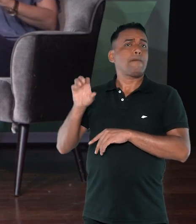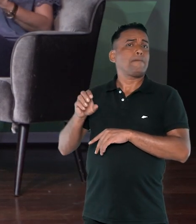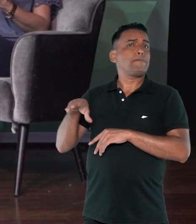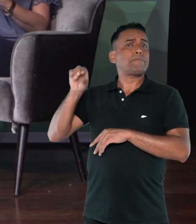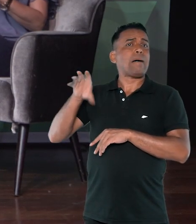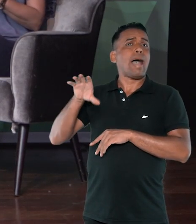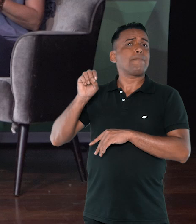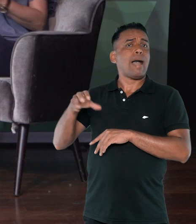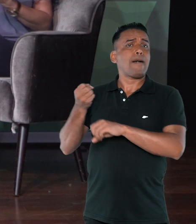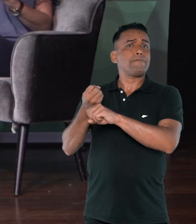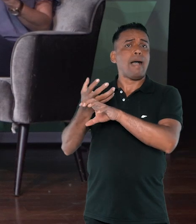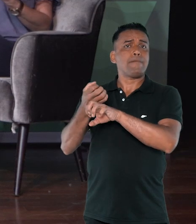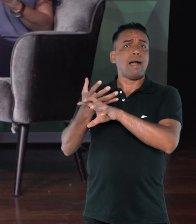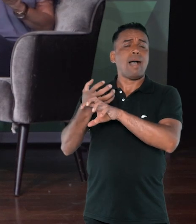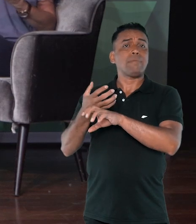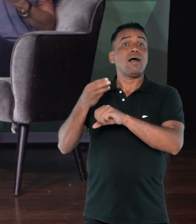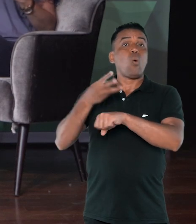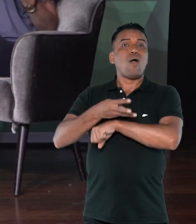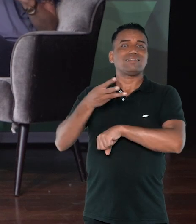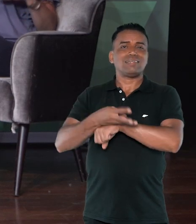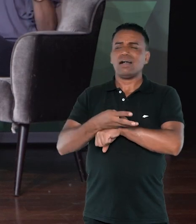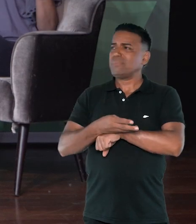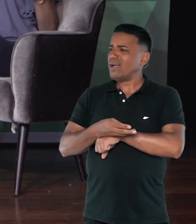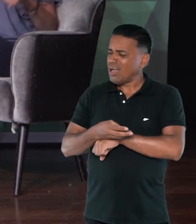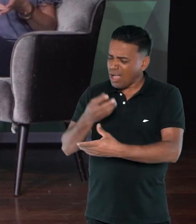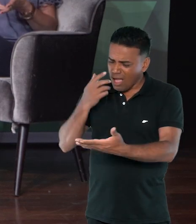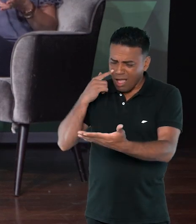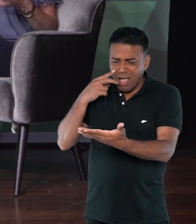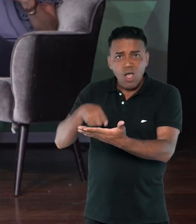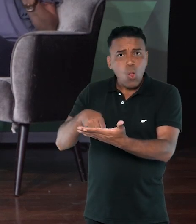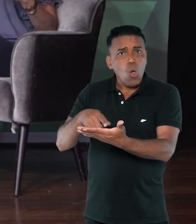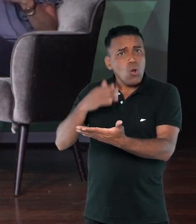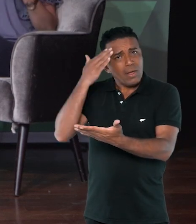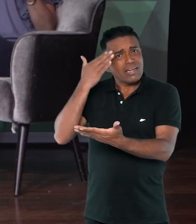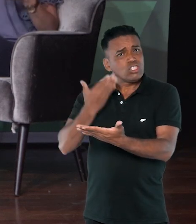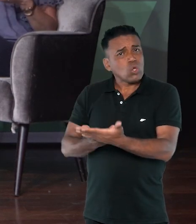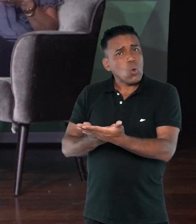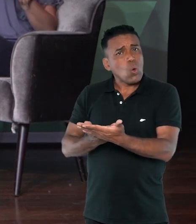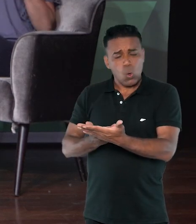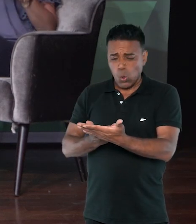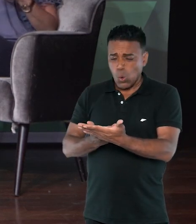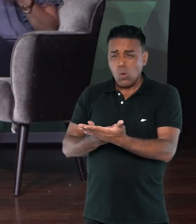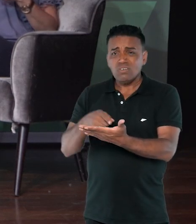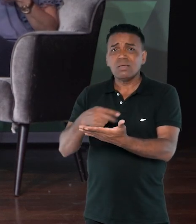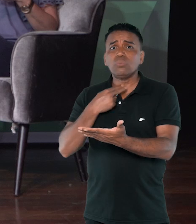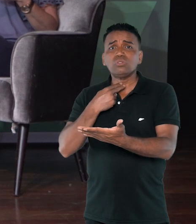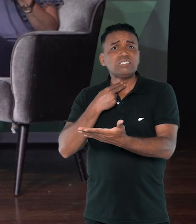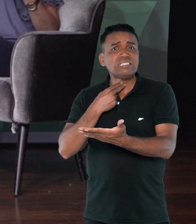dentro com o celular? Quem te deixou entrar com o celular? E ele, muito grogue, anestesiado, né, sedação,